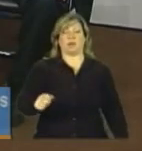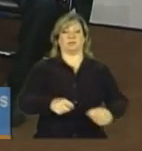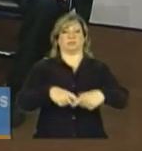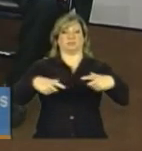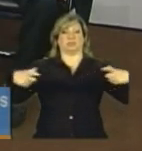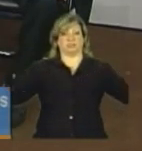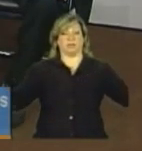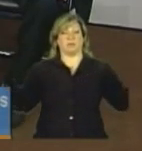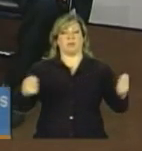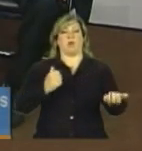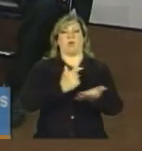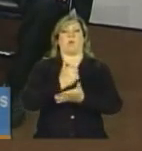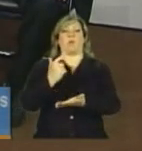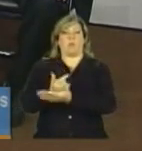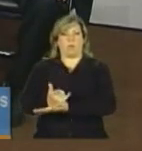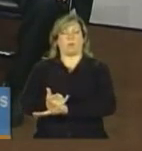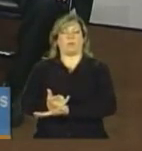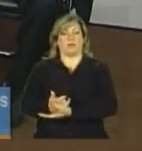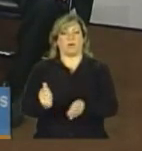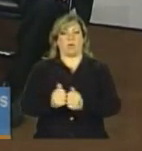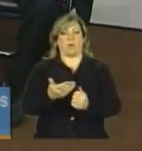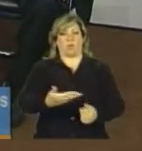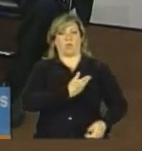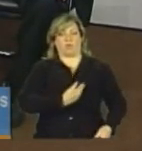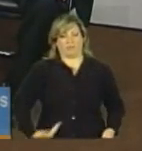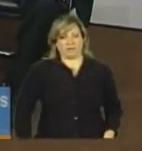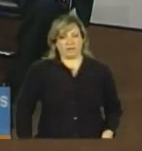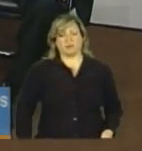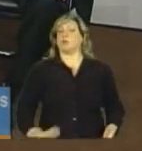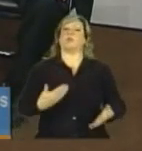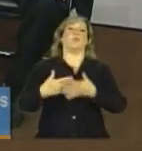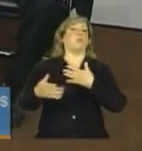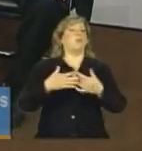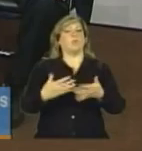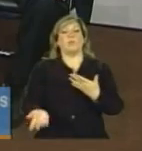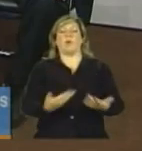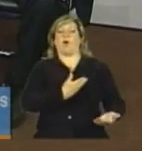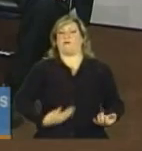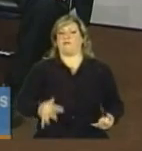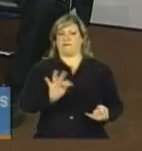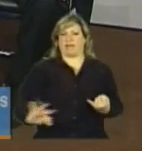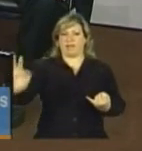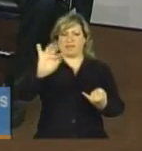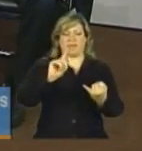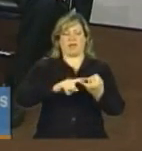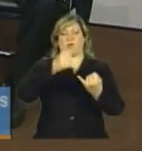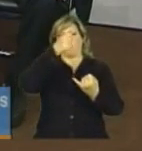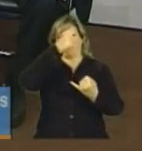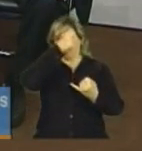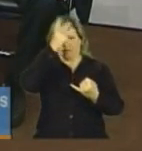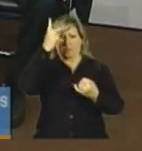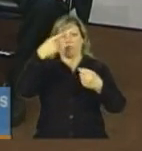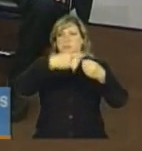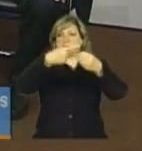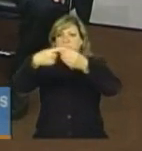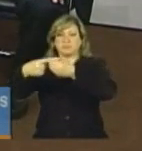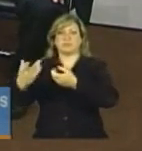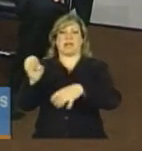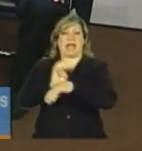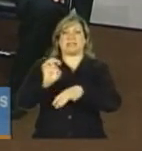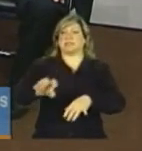expandiu o poder de compra eh do poder público, seja ele em qualquer esfera governamental, municipal, estadual,